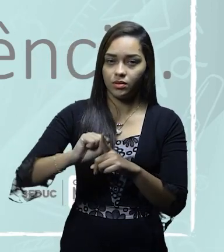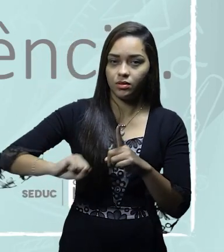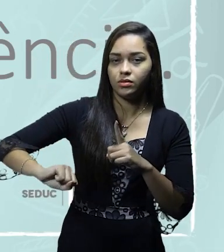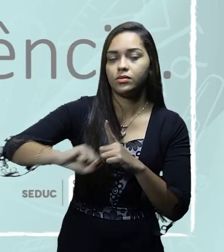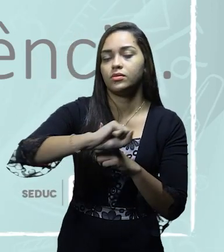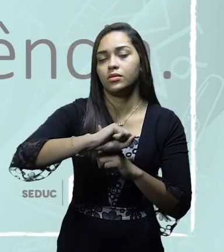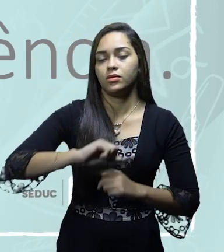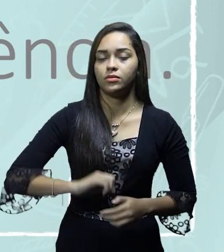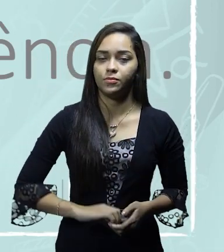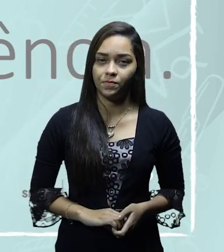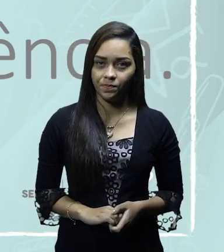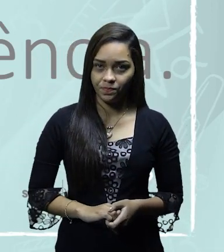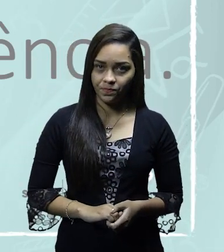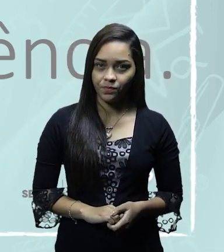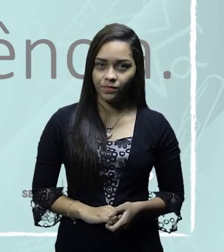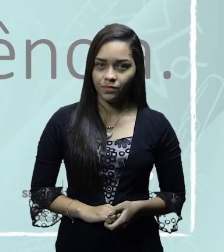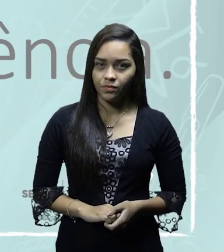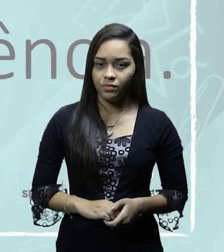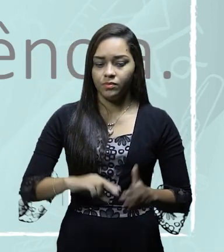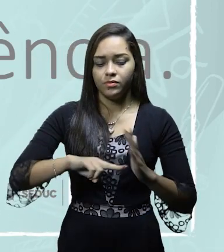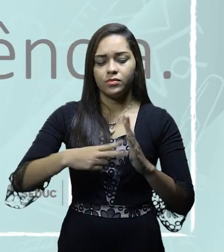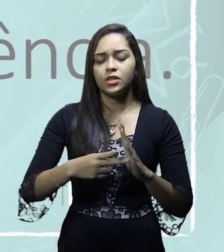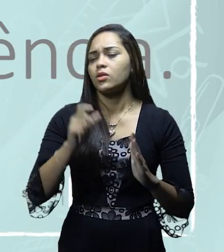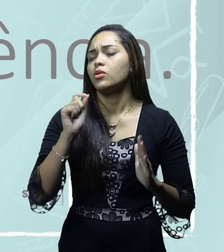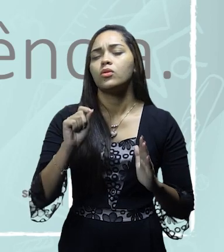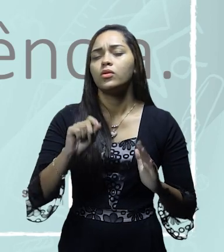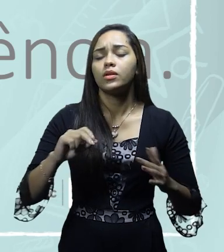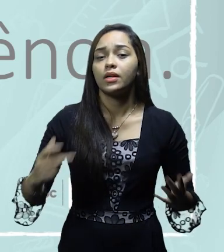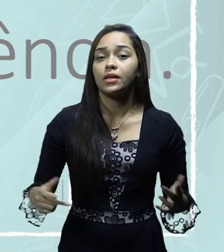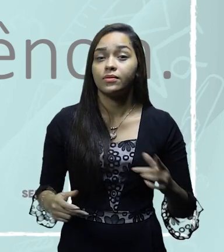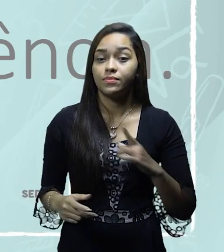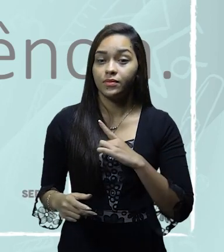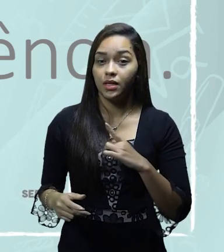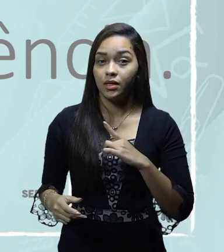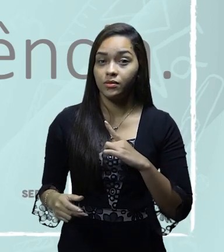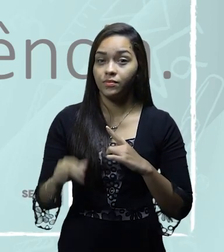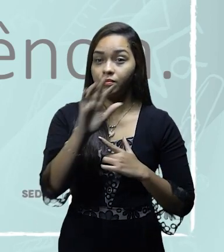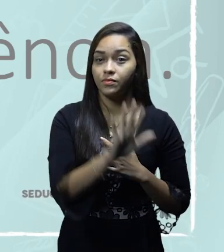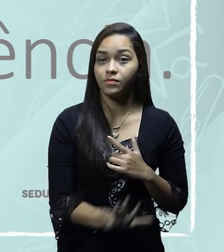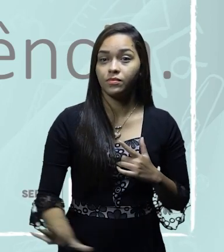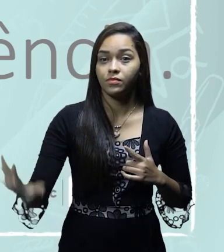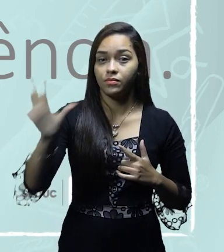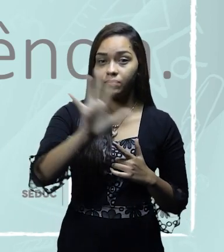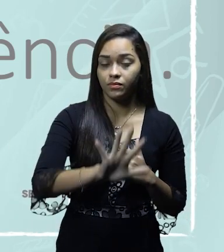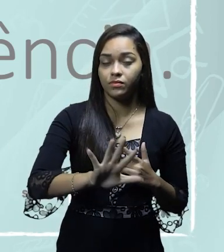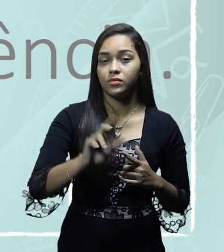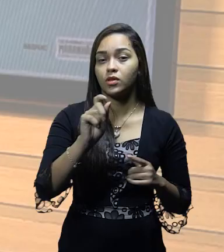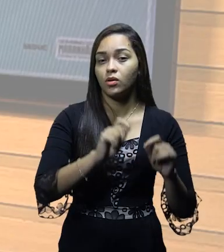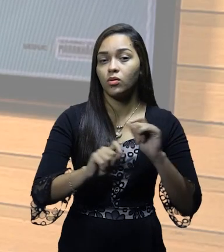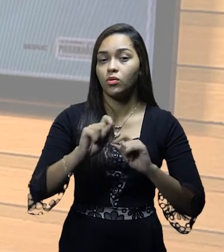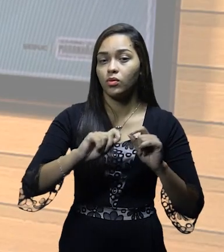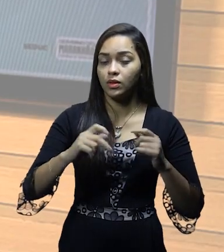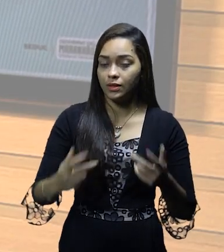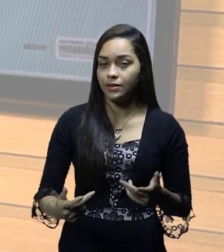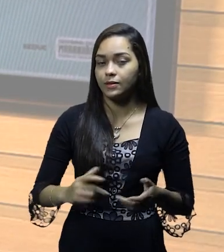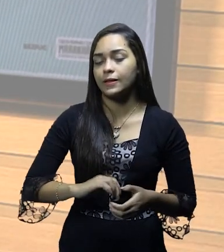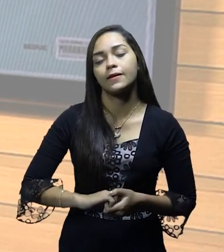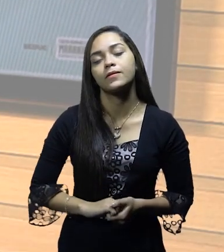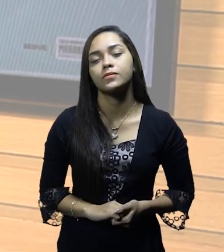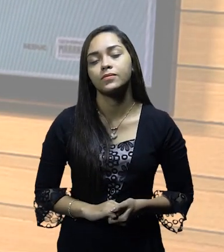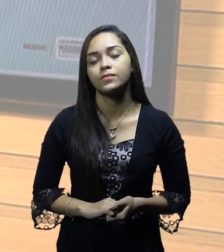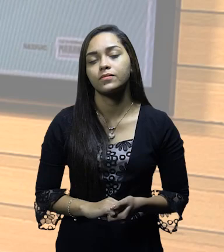religioso, anteriormente, predominava nas mais diversas esferas da existência. Então, o que a gente tem aqui? A gente tem